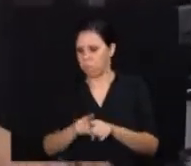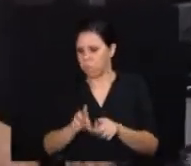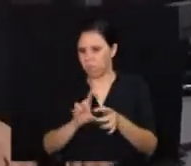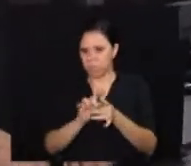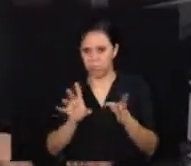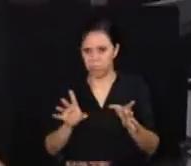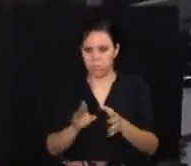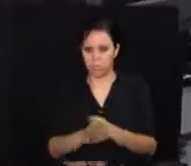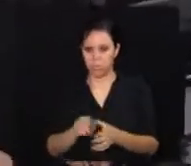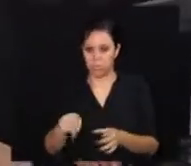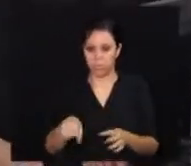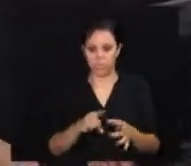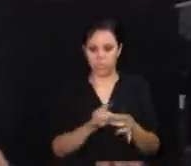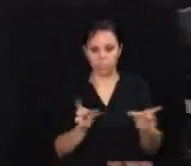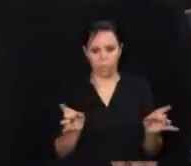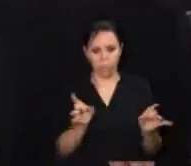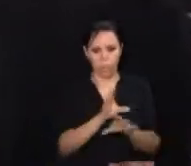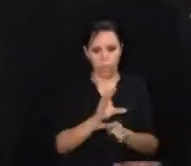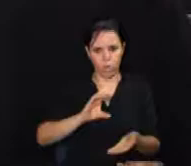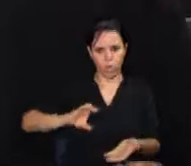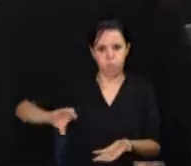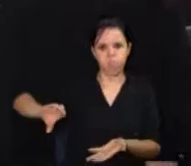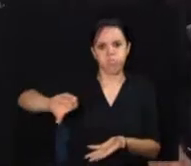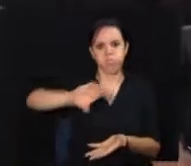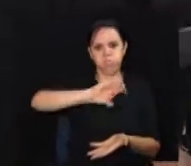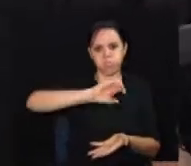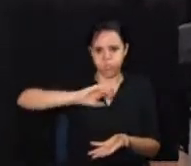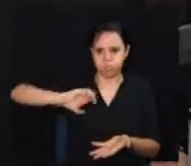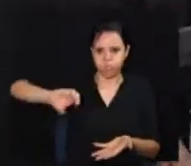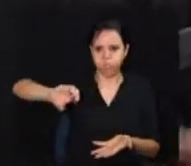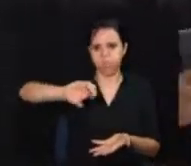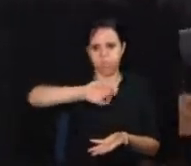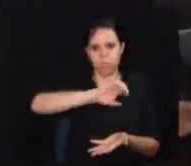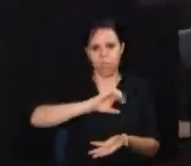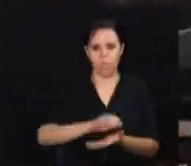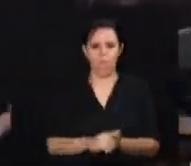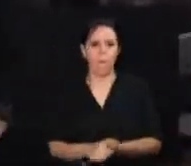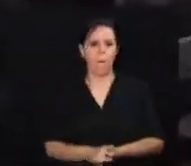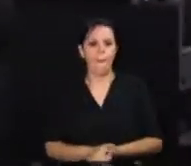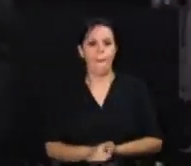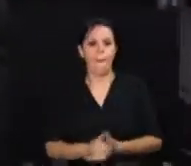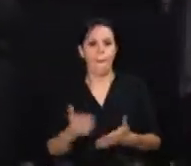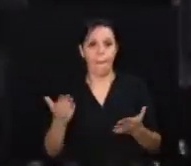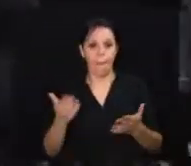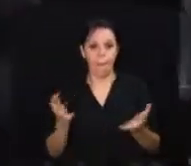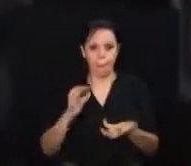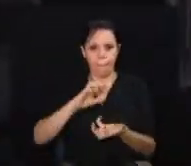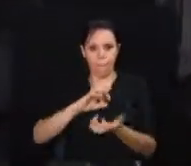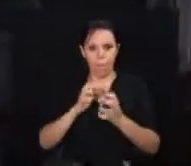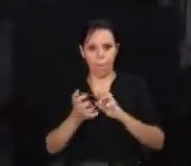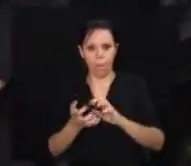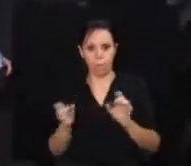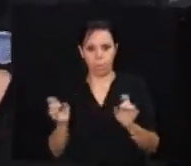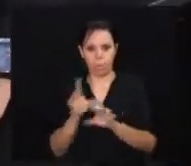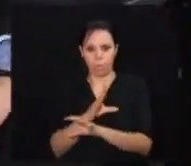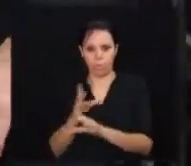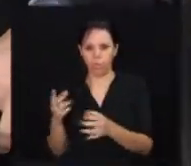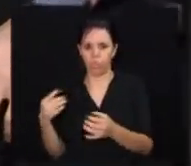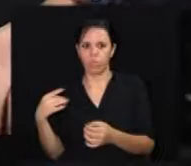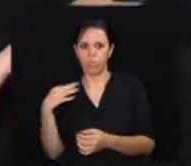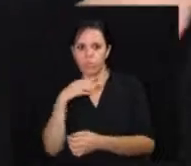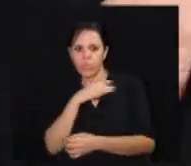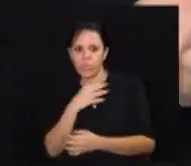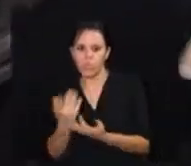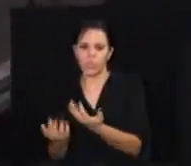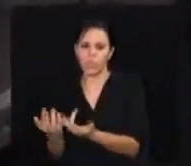água. E aqui o nosso molho está pronto. É só e aí, jogar agora a massa pega dentro. A massa. A gente deixou a massa cozinhando aqui. Vou